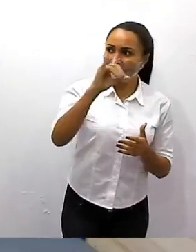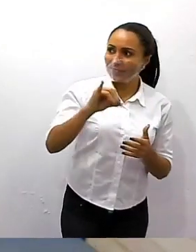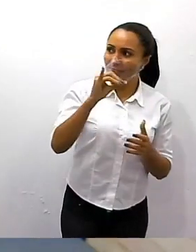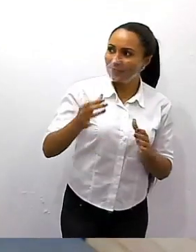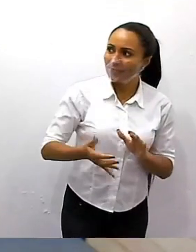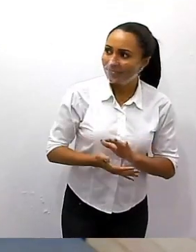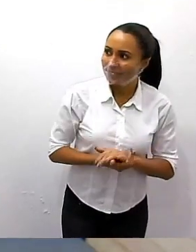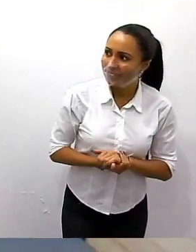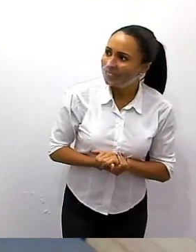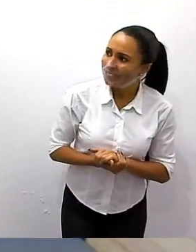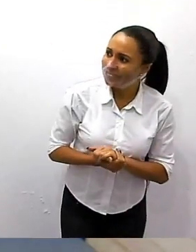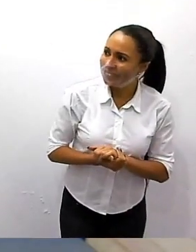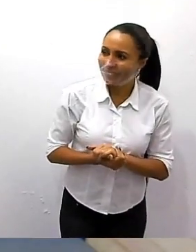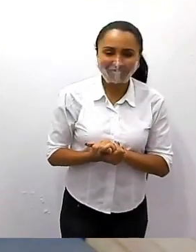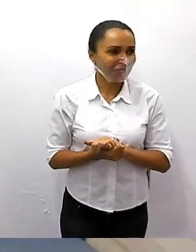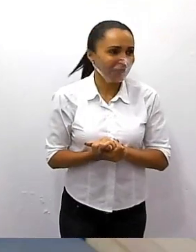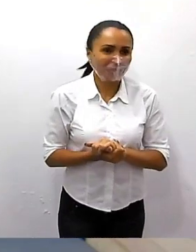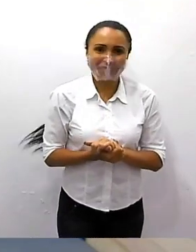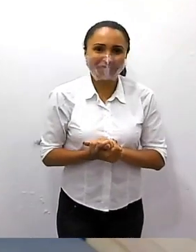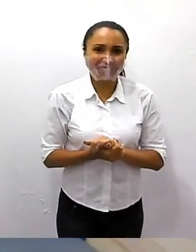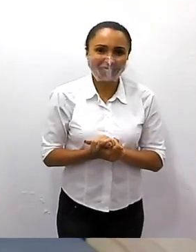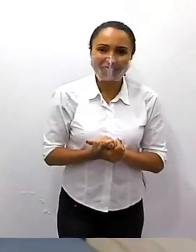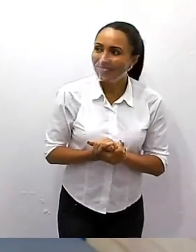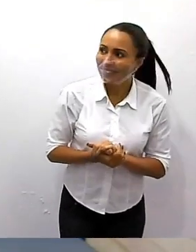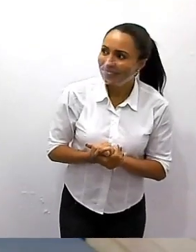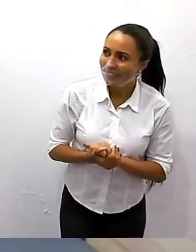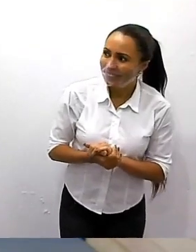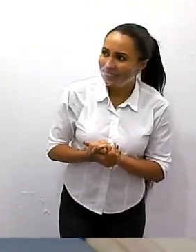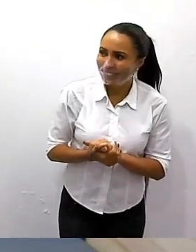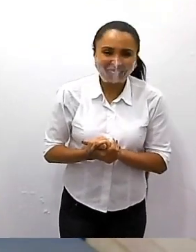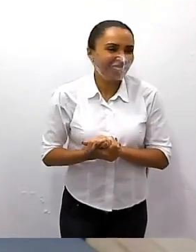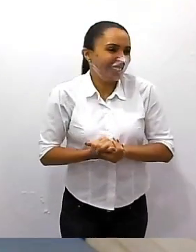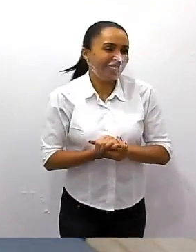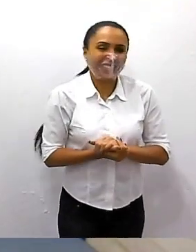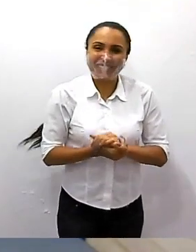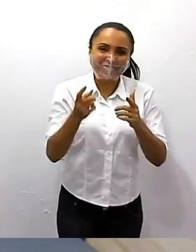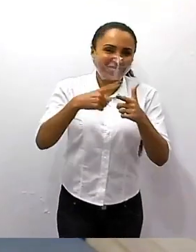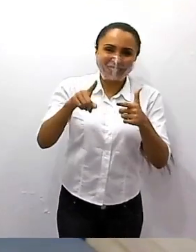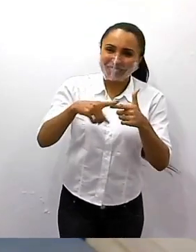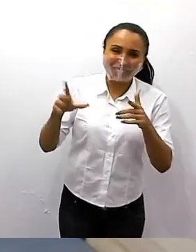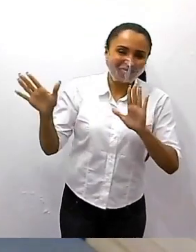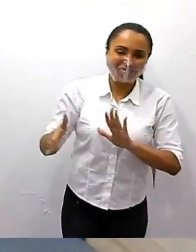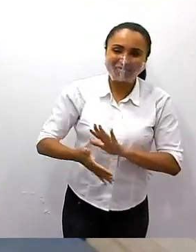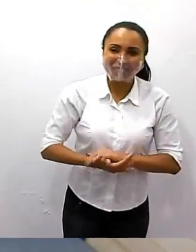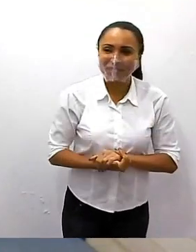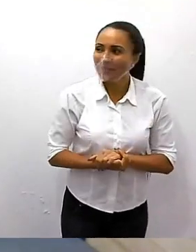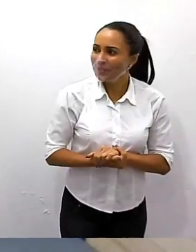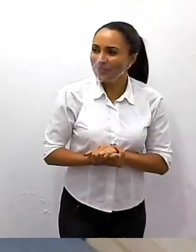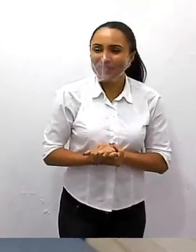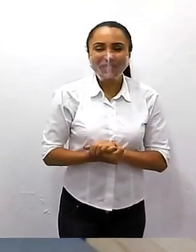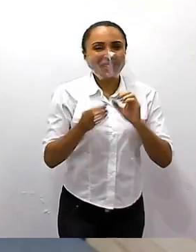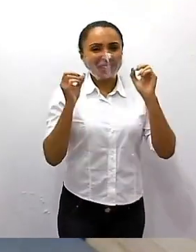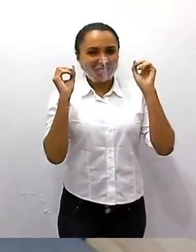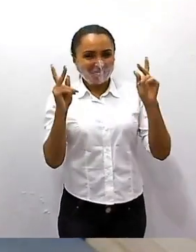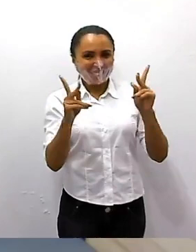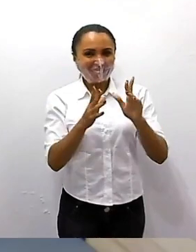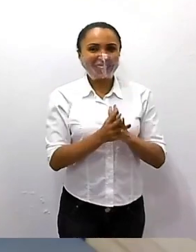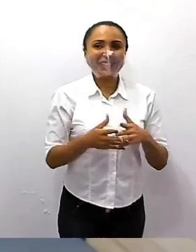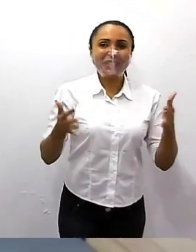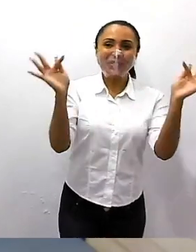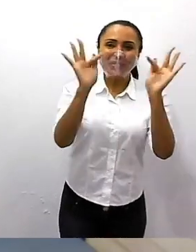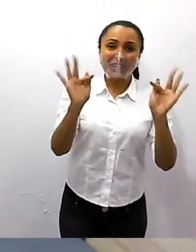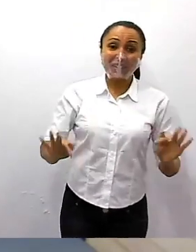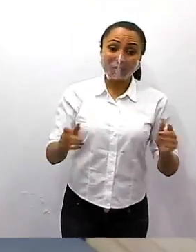venha. Apareça aqui daqui a pouco. Não adianta não, você tá feio mesmo, não tem problema não, pode aparecer feio, ok? E ó, feliz da vida